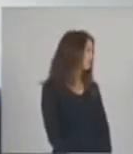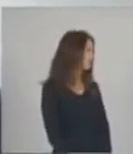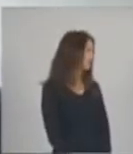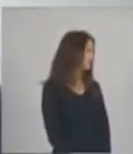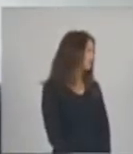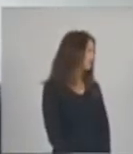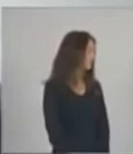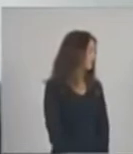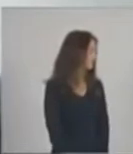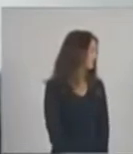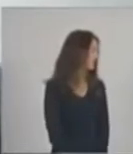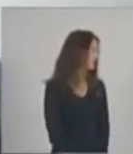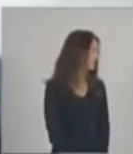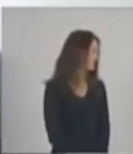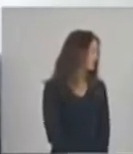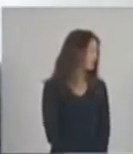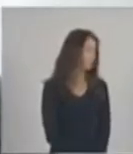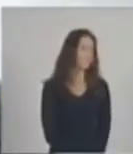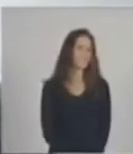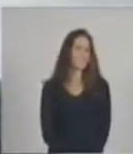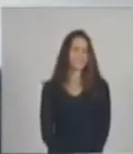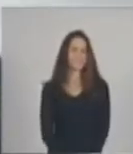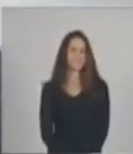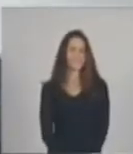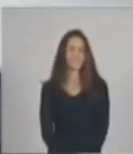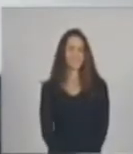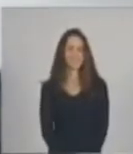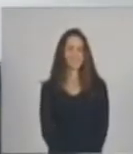exerceu o mandato de deputado estadual